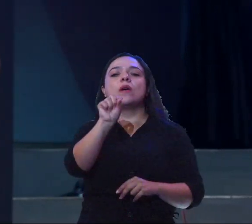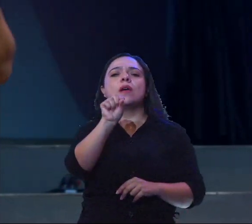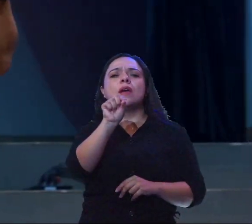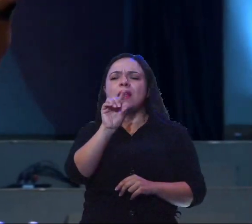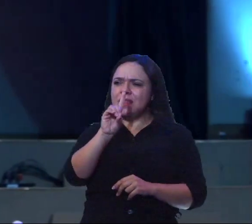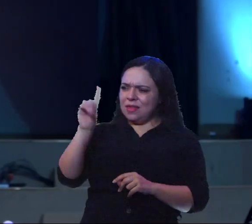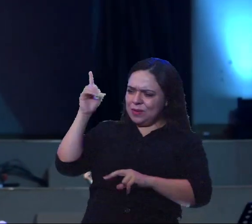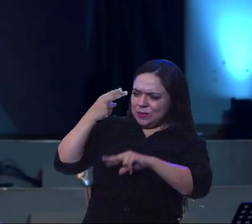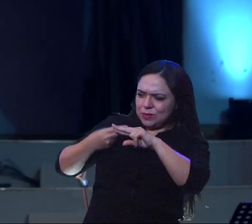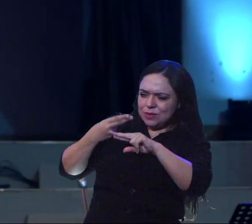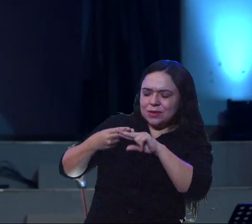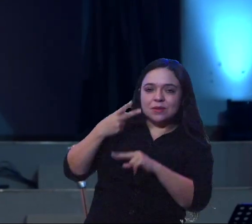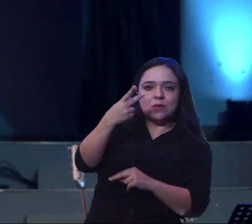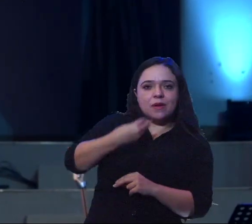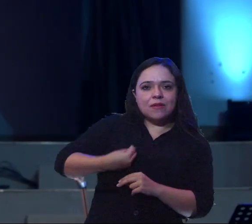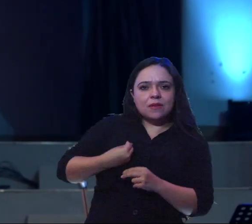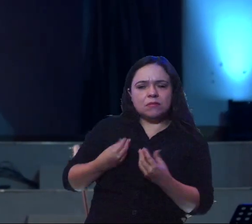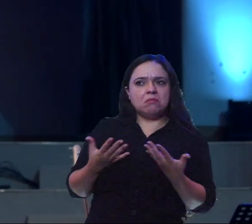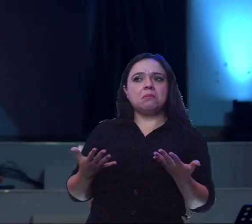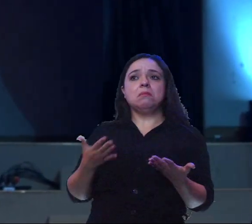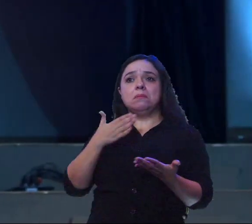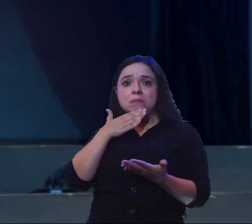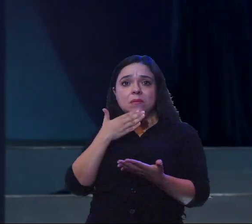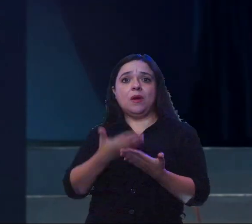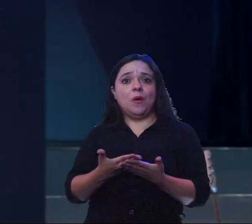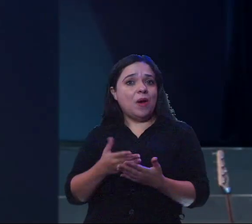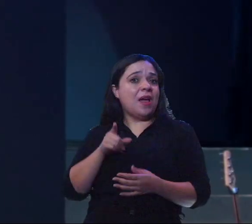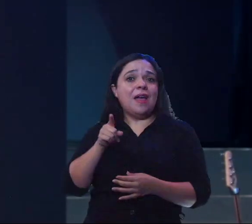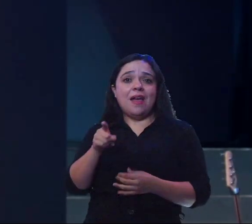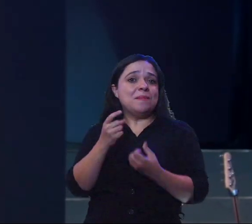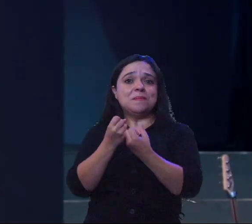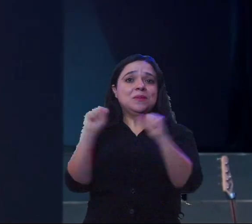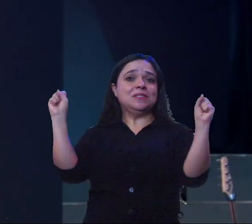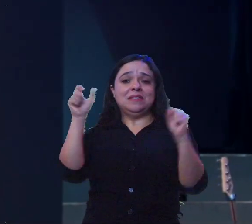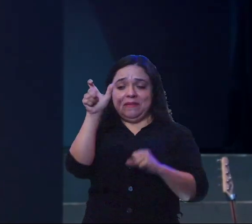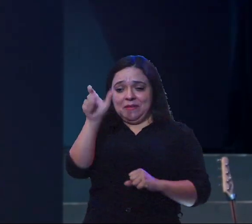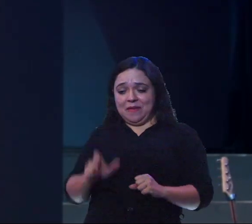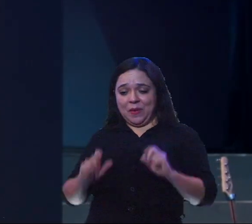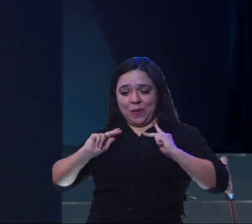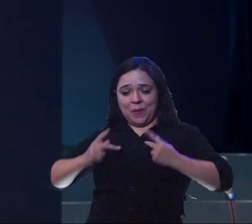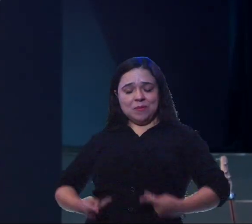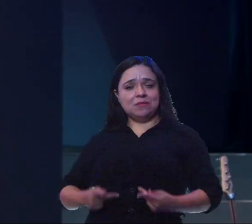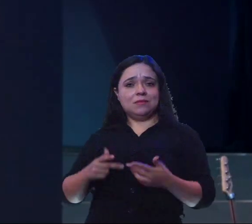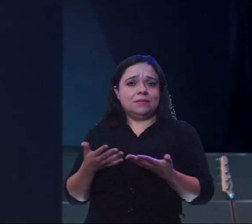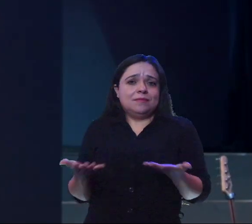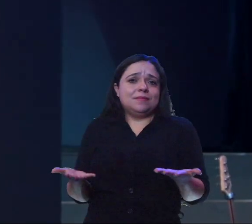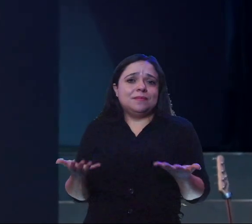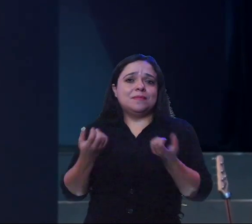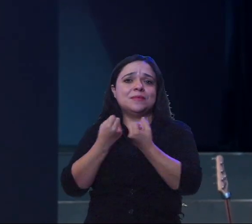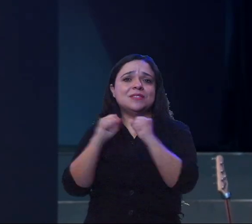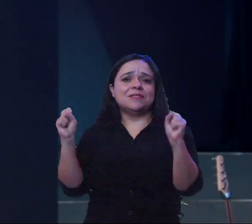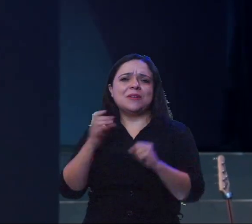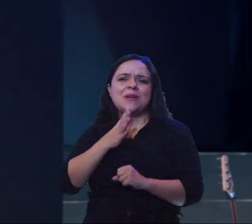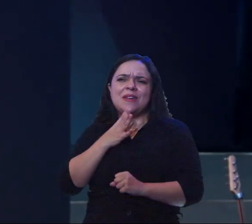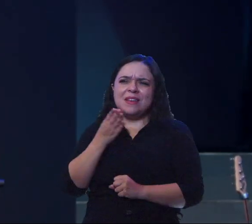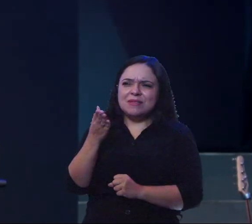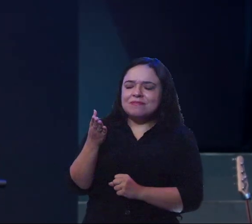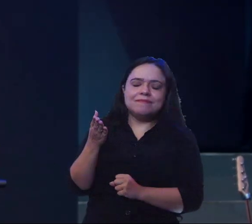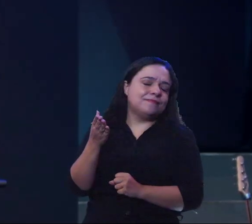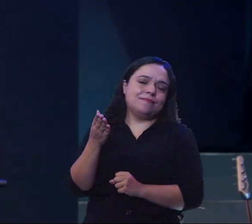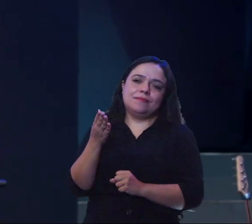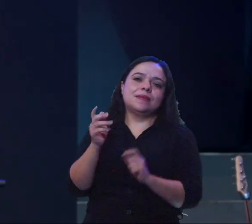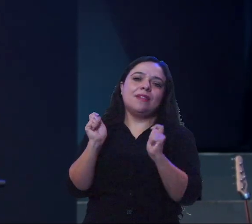fez através de você, elas vão dizer, olha, isso é grandioso demais para que você, que eu te conheço, pudesse